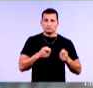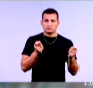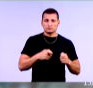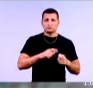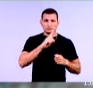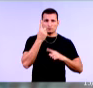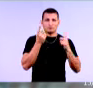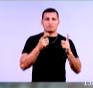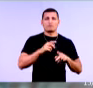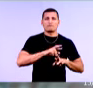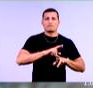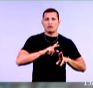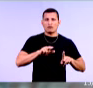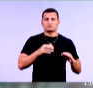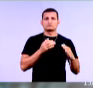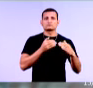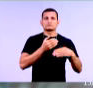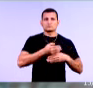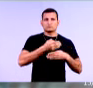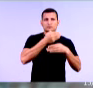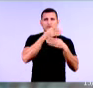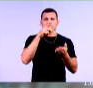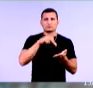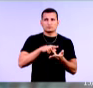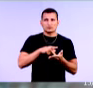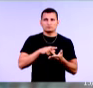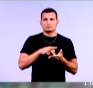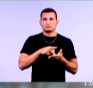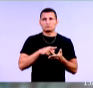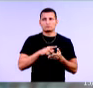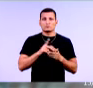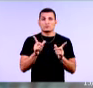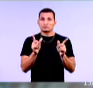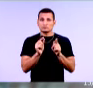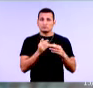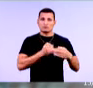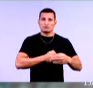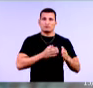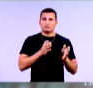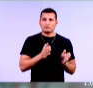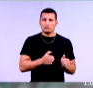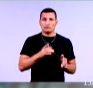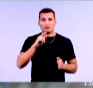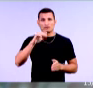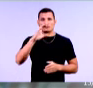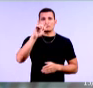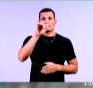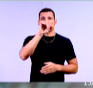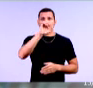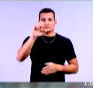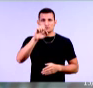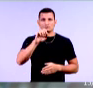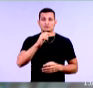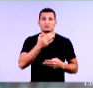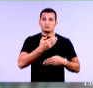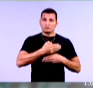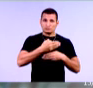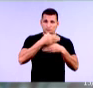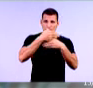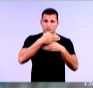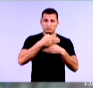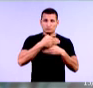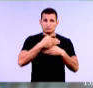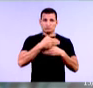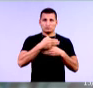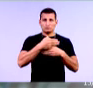tijolos de verdade. Em resumo, a forma seria a classe, e o tijolo que é criado baseado